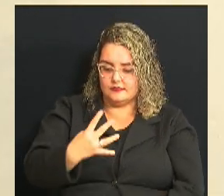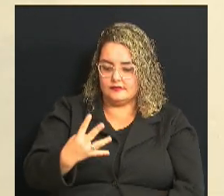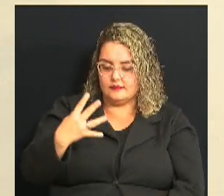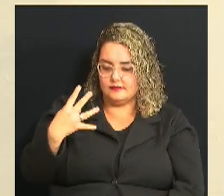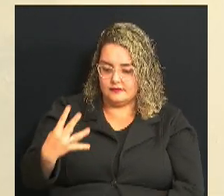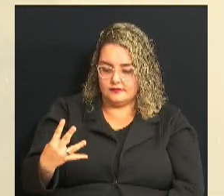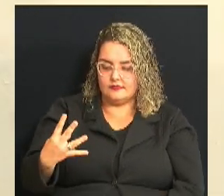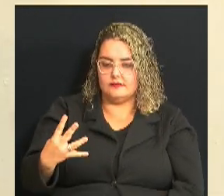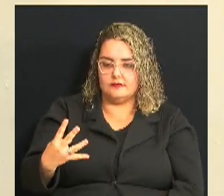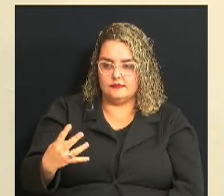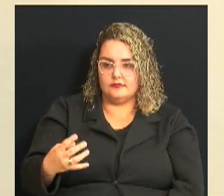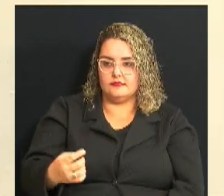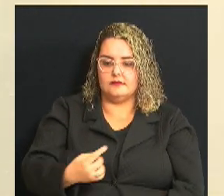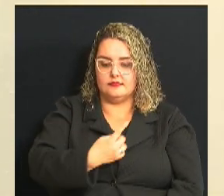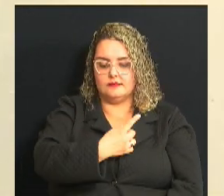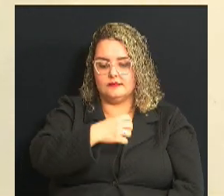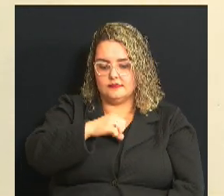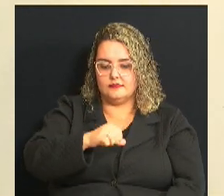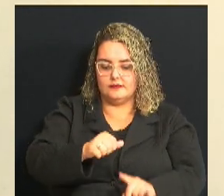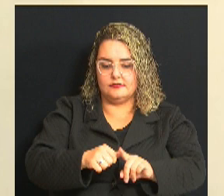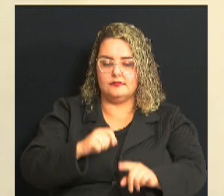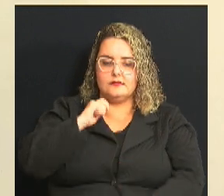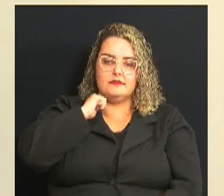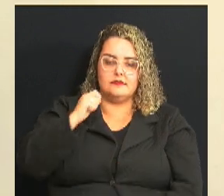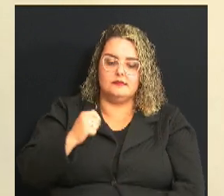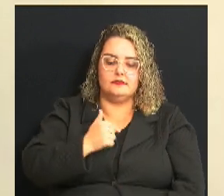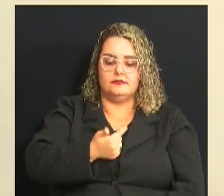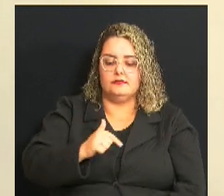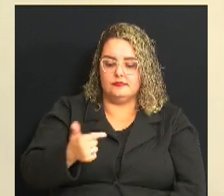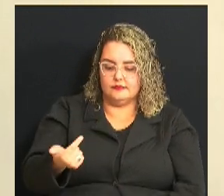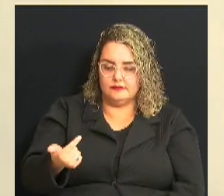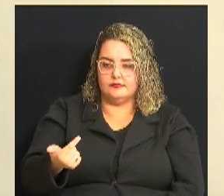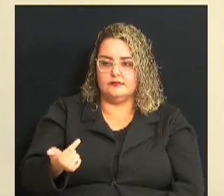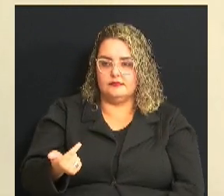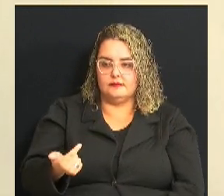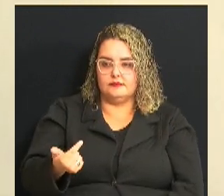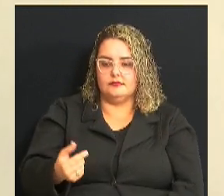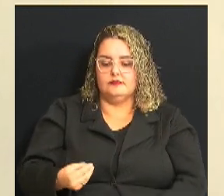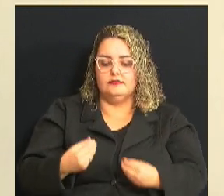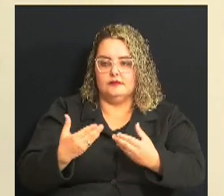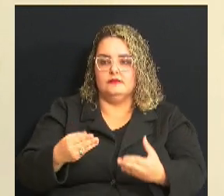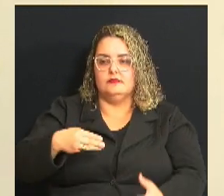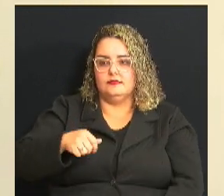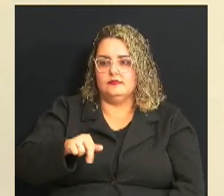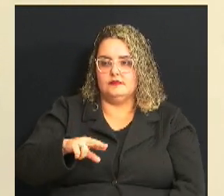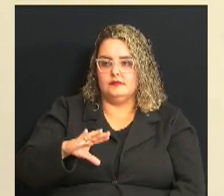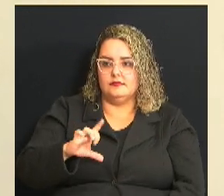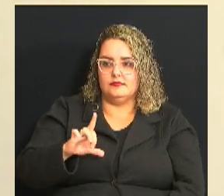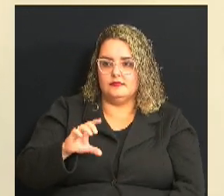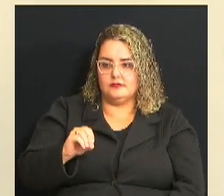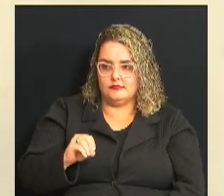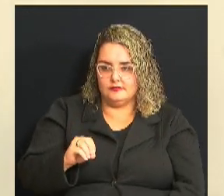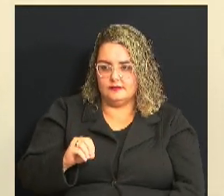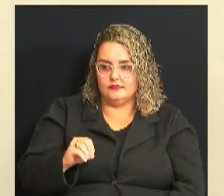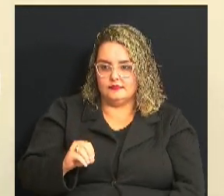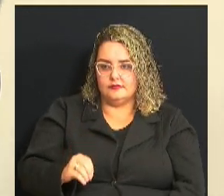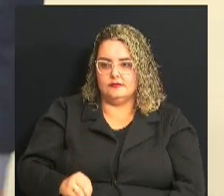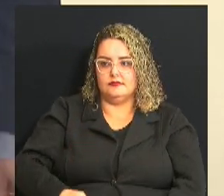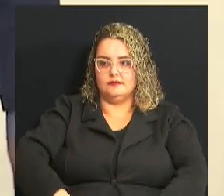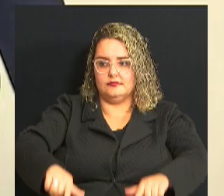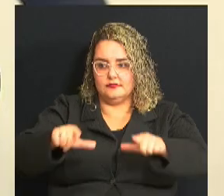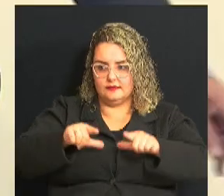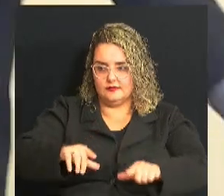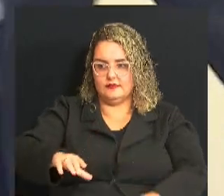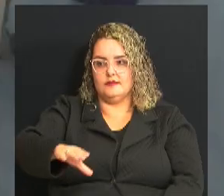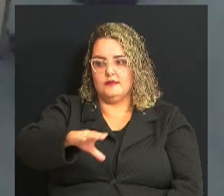5.244, de 19 de abril de 2022, concede a Marcelo Carvalho de Araújo o título de